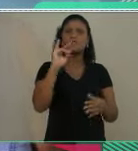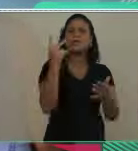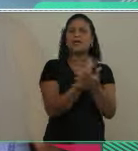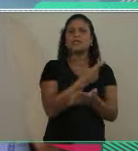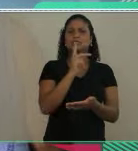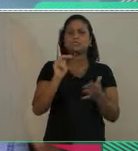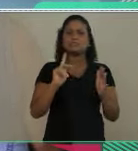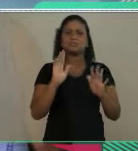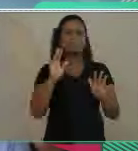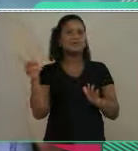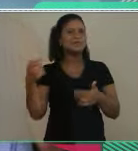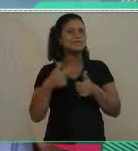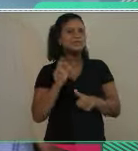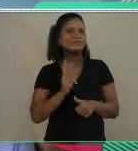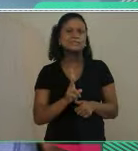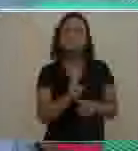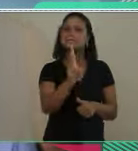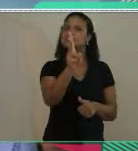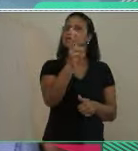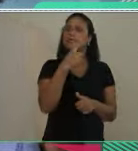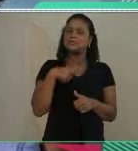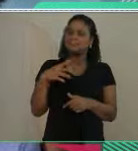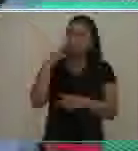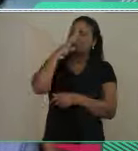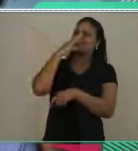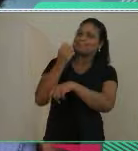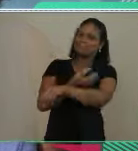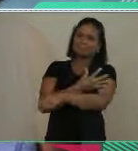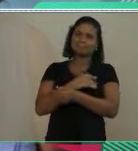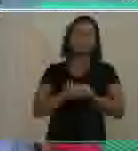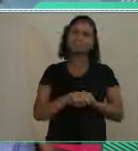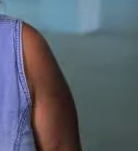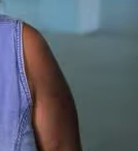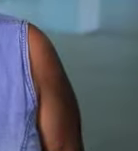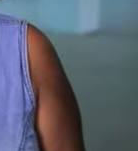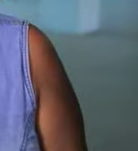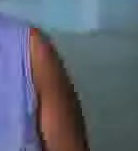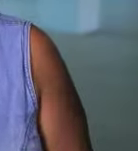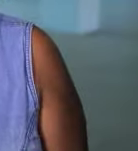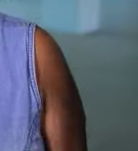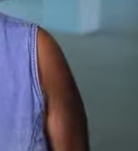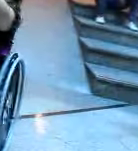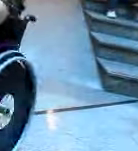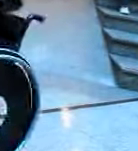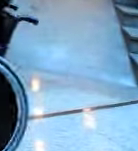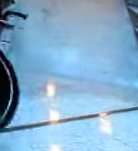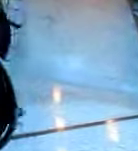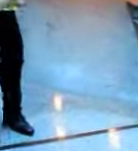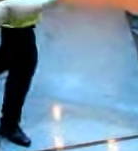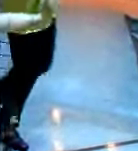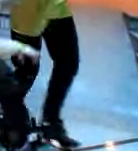a gente pensa que não vai dar certo, que não vai acontecer nada, eles estão sempre nos surpreendendo.